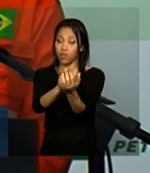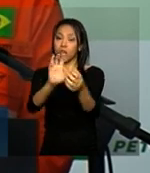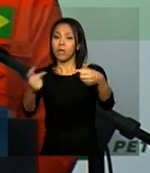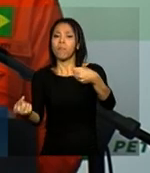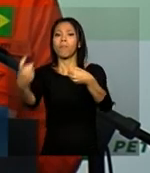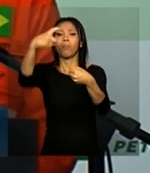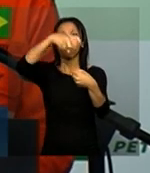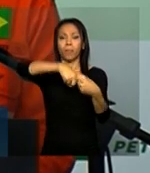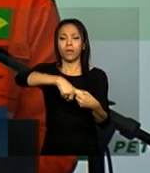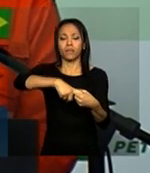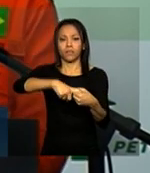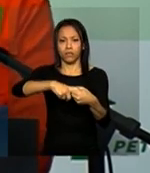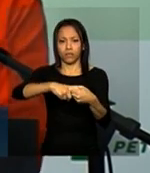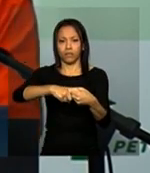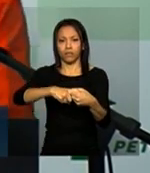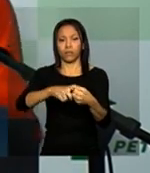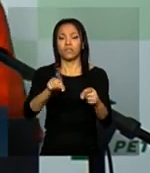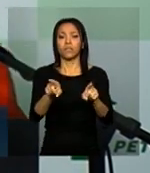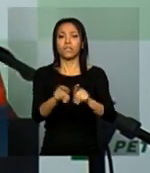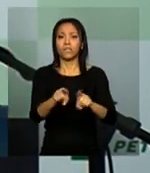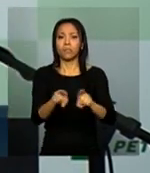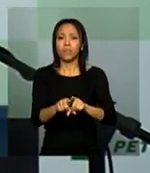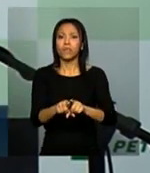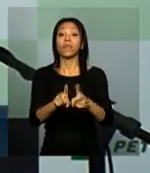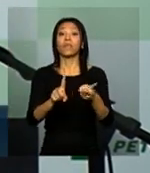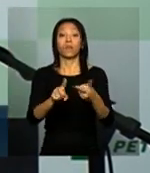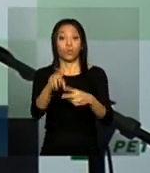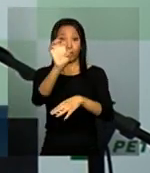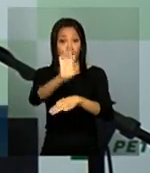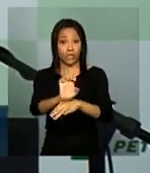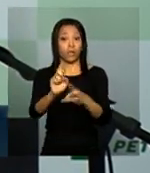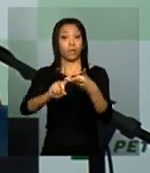com o Estado e com a Prefeitura.